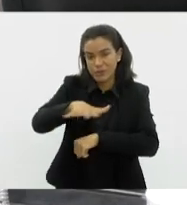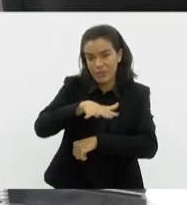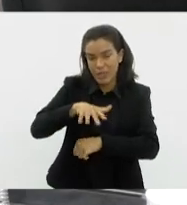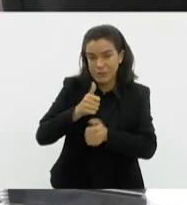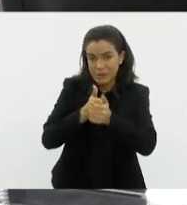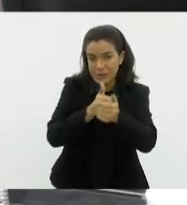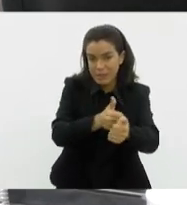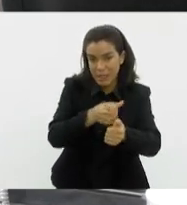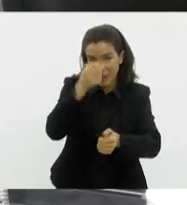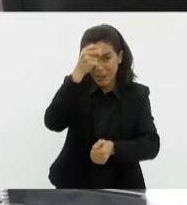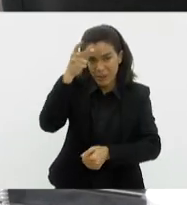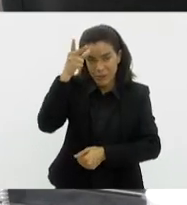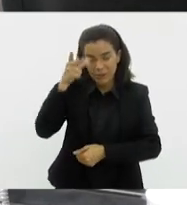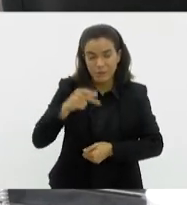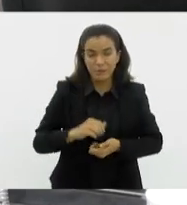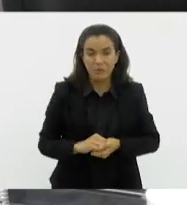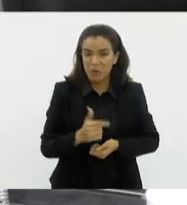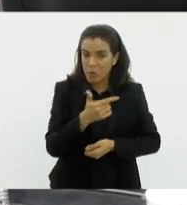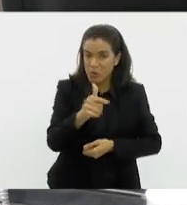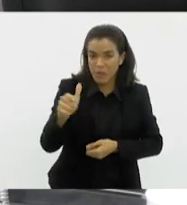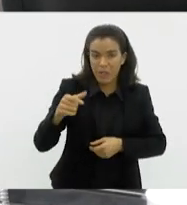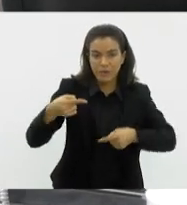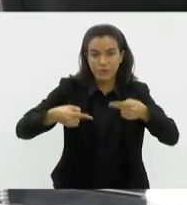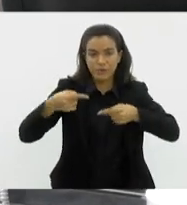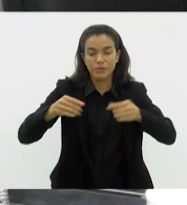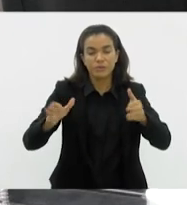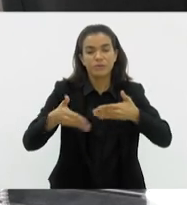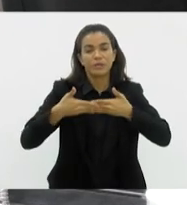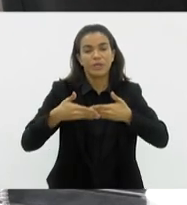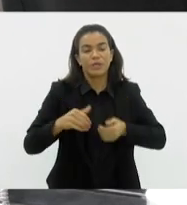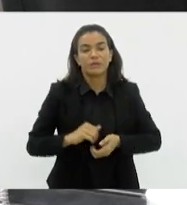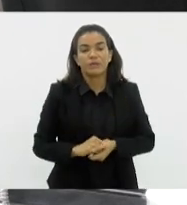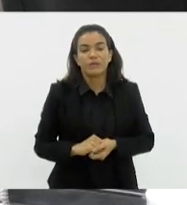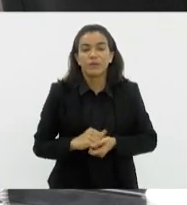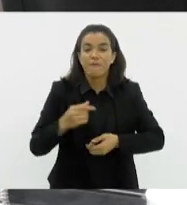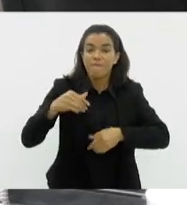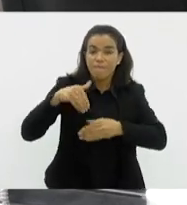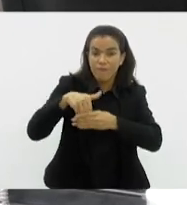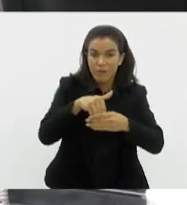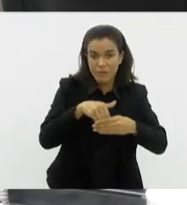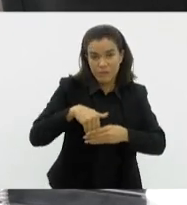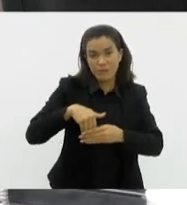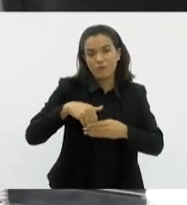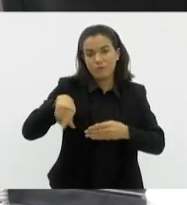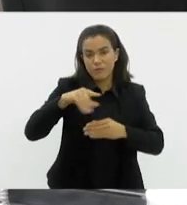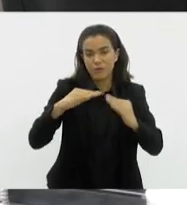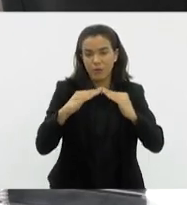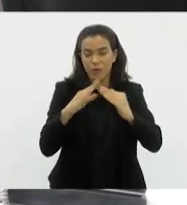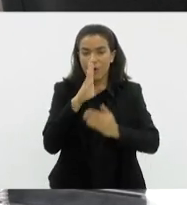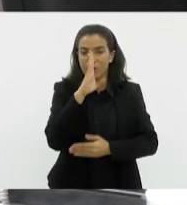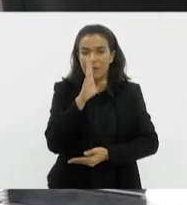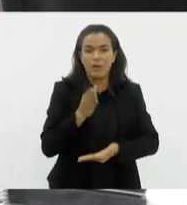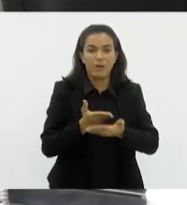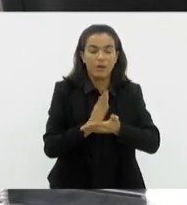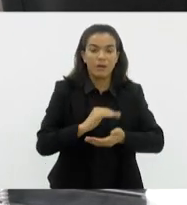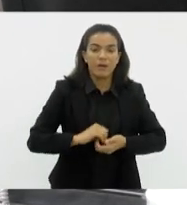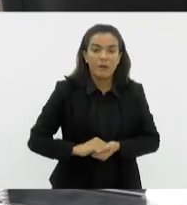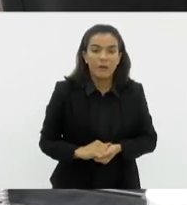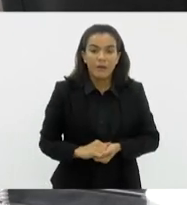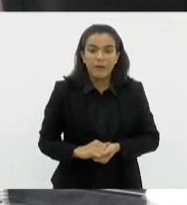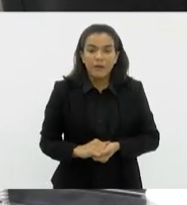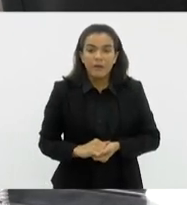municipal. Não havendo quem queira discutir, é encerrada a discussão. Em votação, senhores que aprovam, permaneçam como estão,